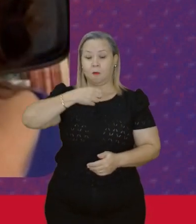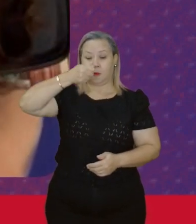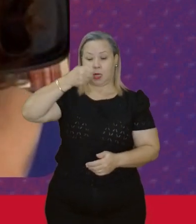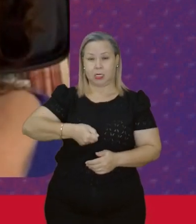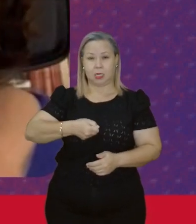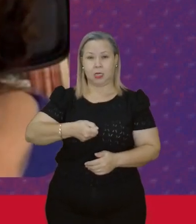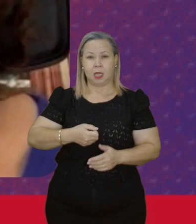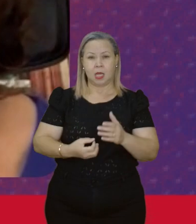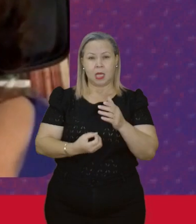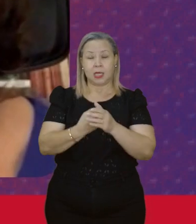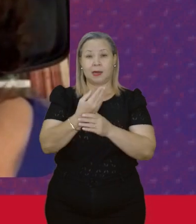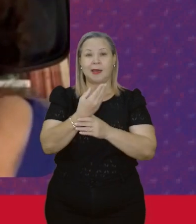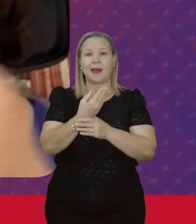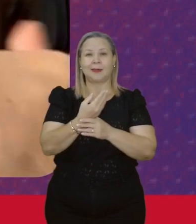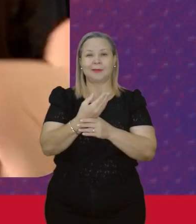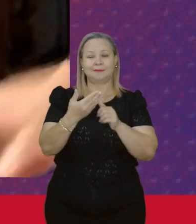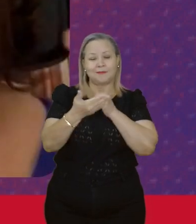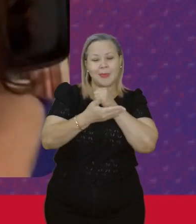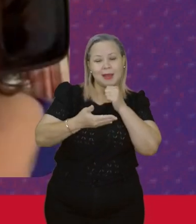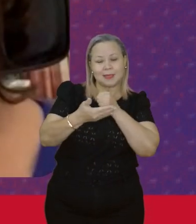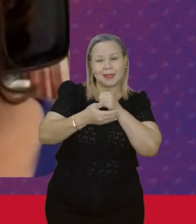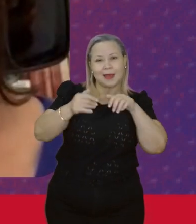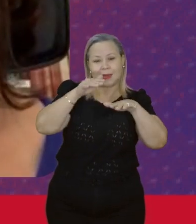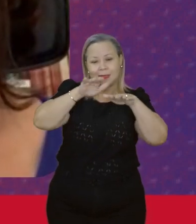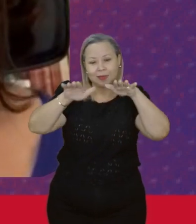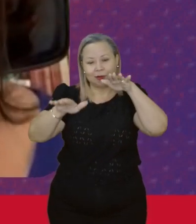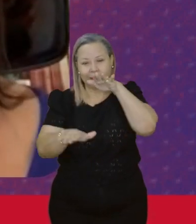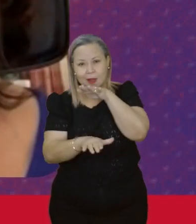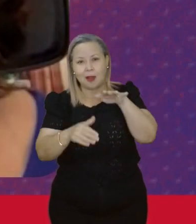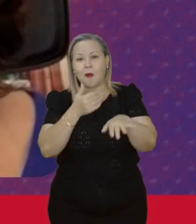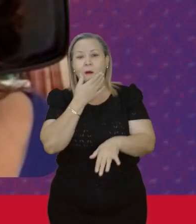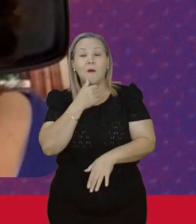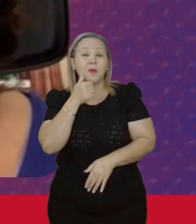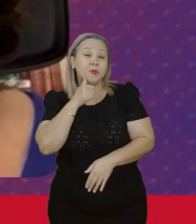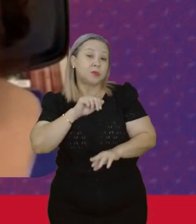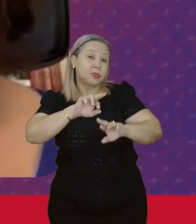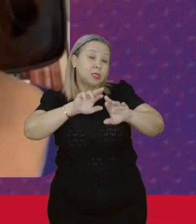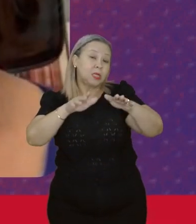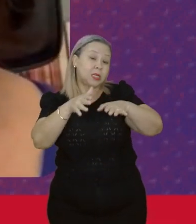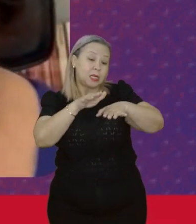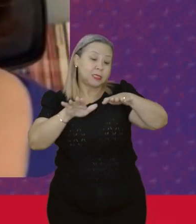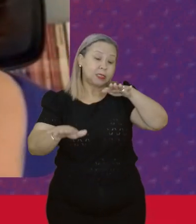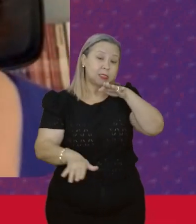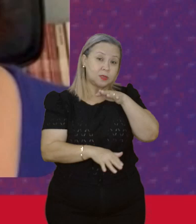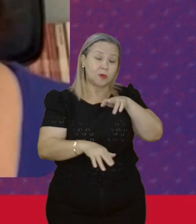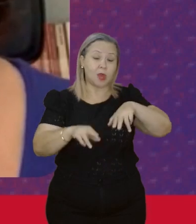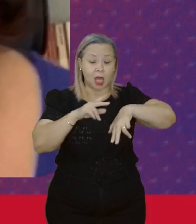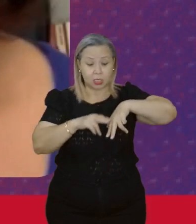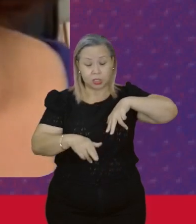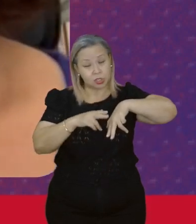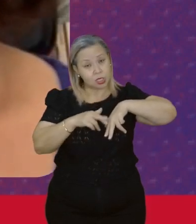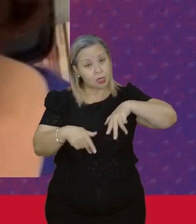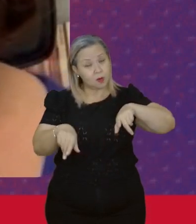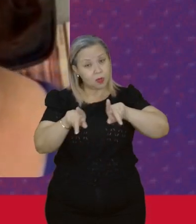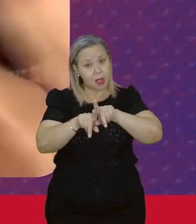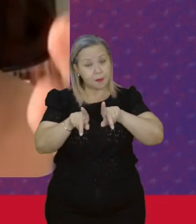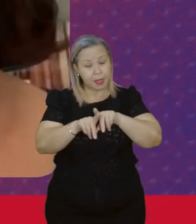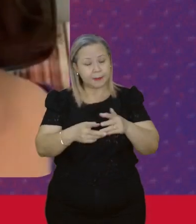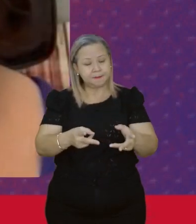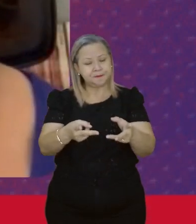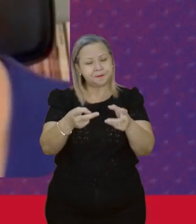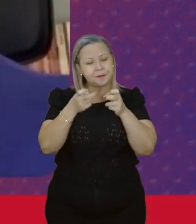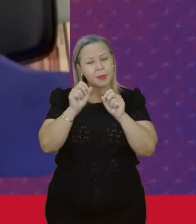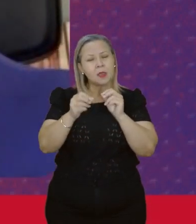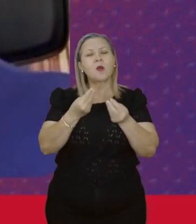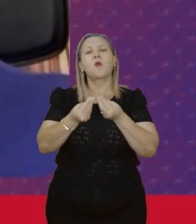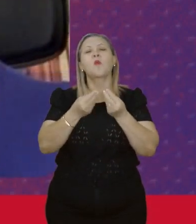fundada na desigualdade entre homens e mulheres e na desigualdade de gênero. Então, vejam, como a gente sabe